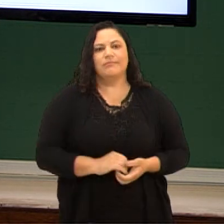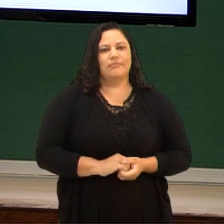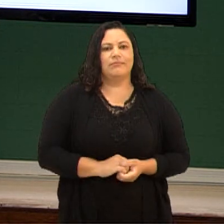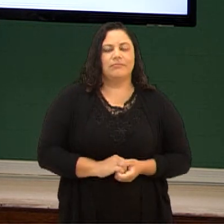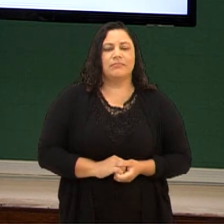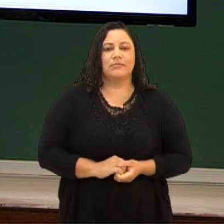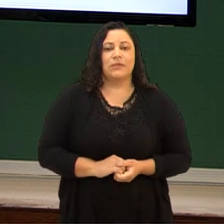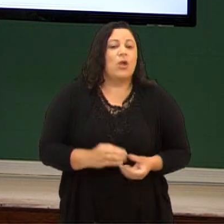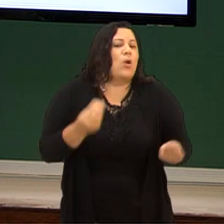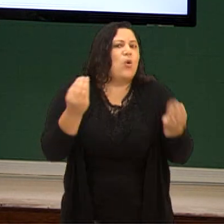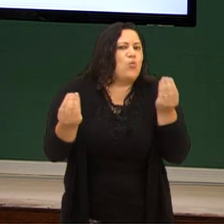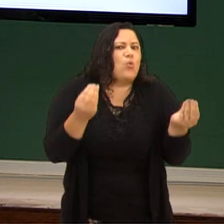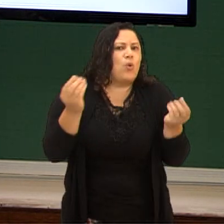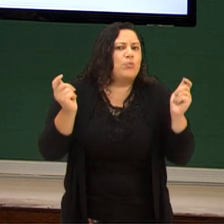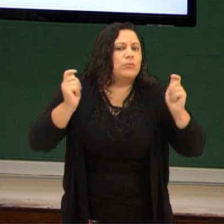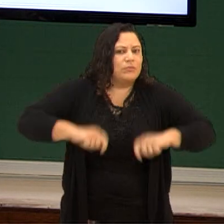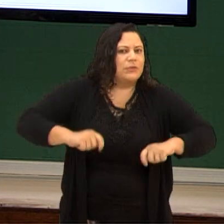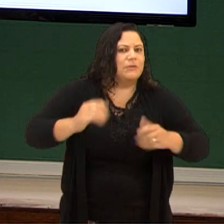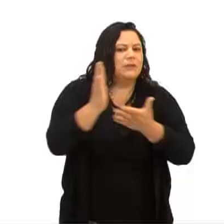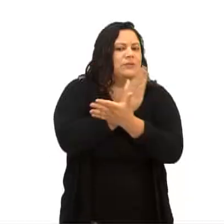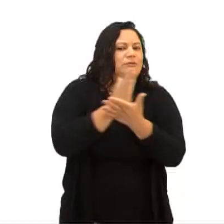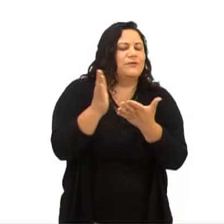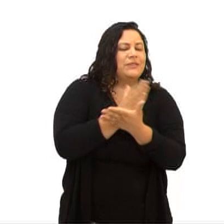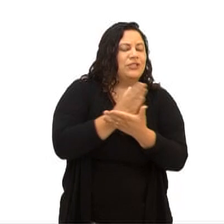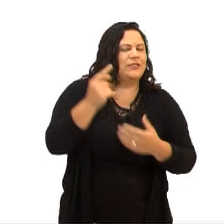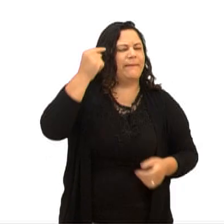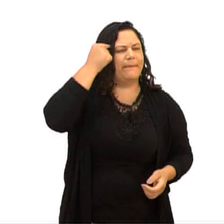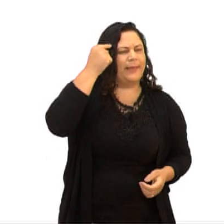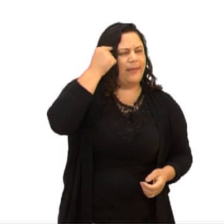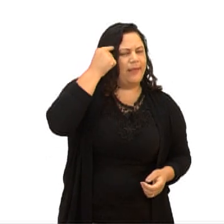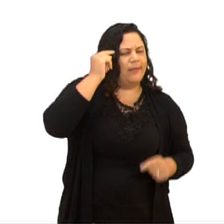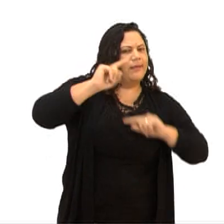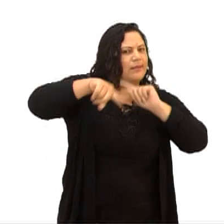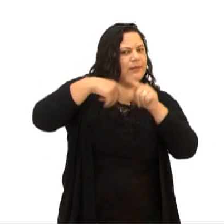aqui? Pensem um pouquinho e respondam aí.